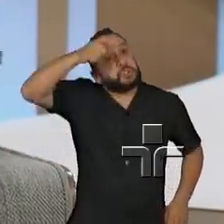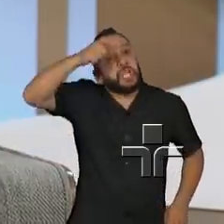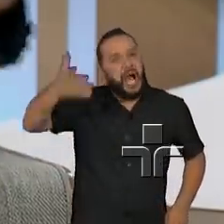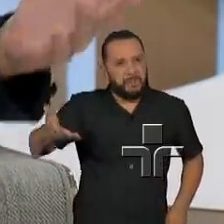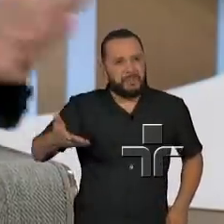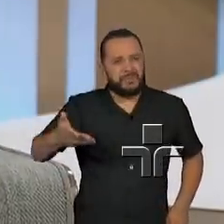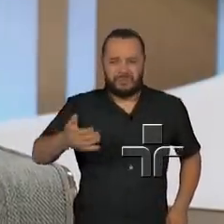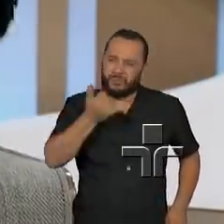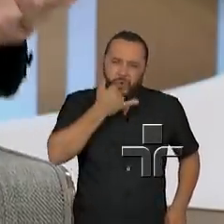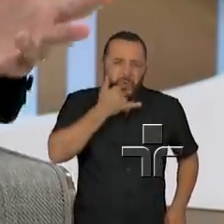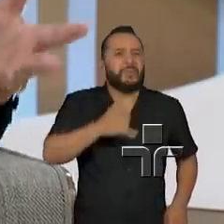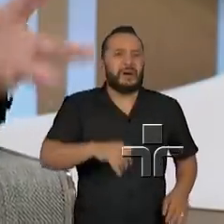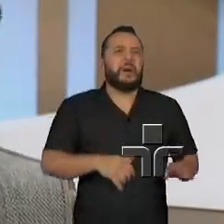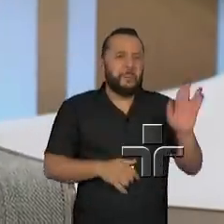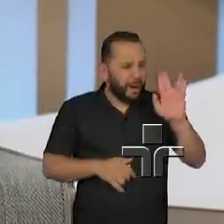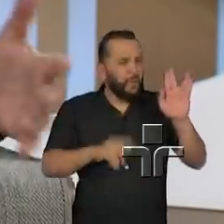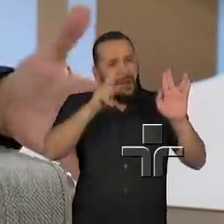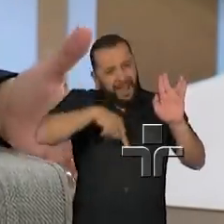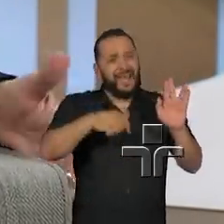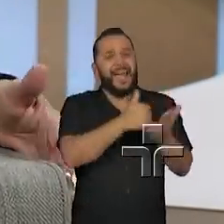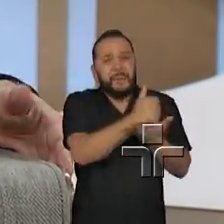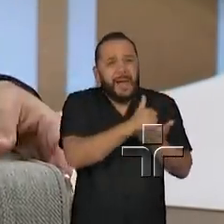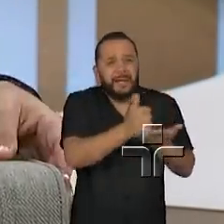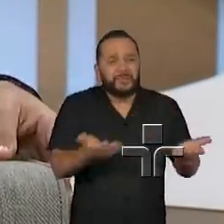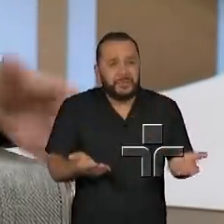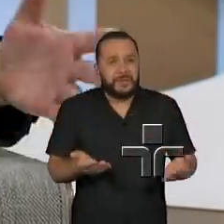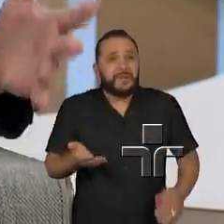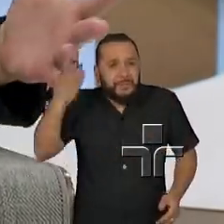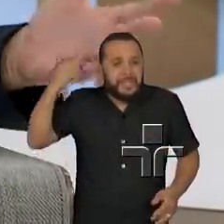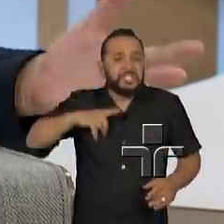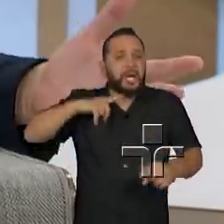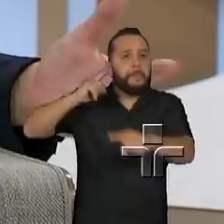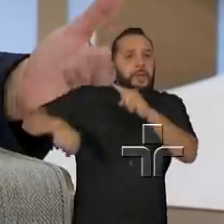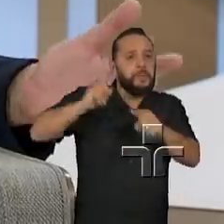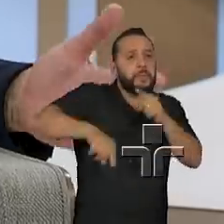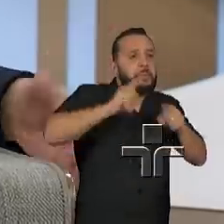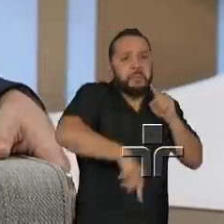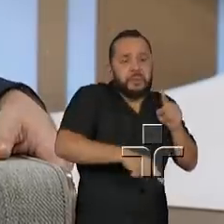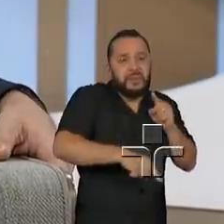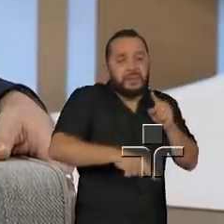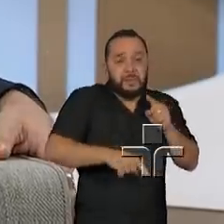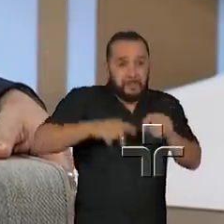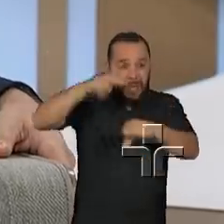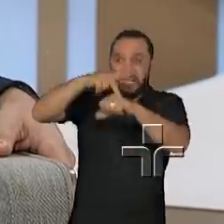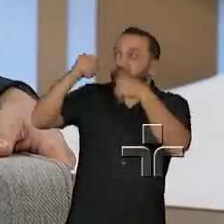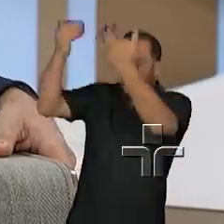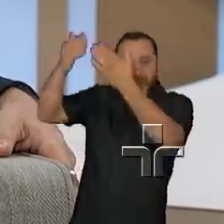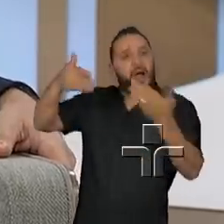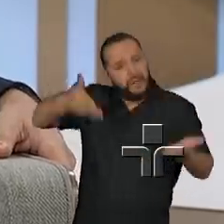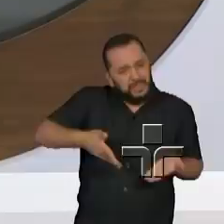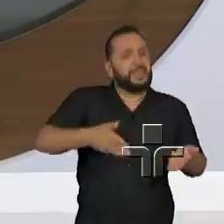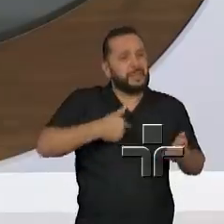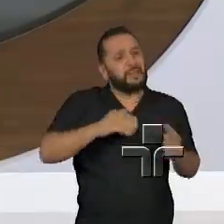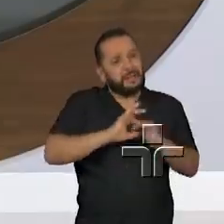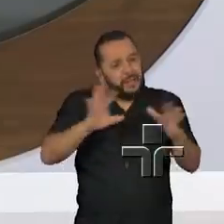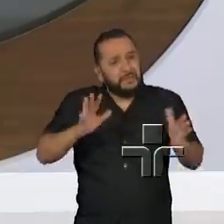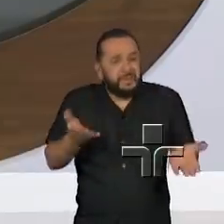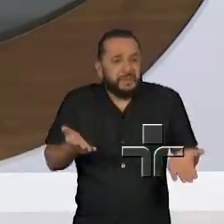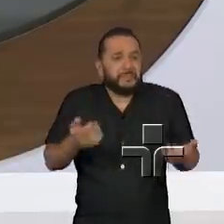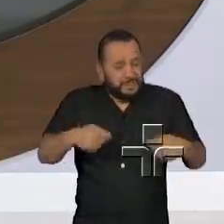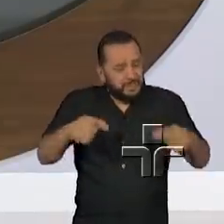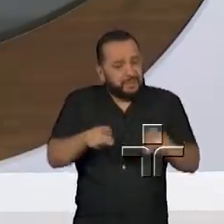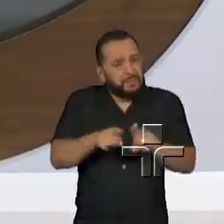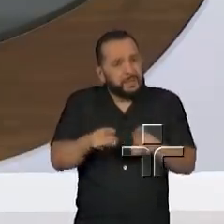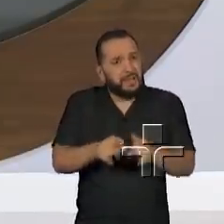os países que inventaram a proibição já desinventaram. Nós estamos démodé, precisamos nos atualizar. A gente vai seguir aqui, mas vou